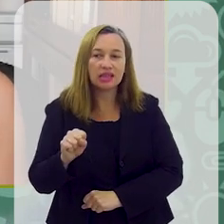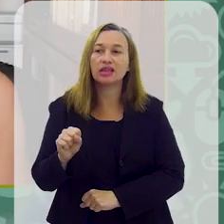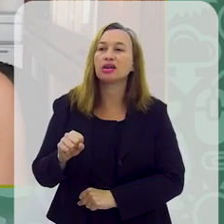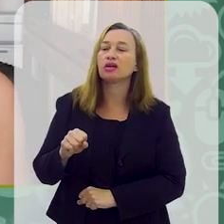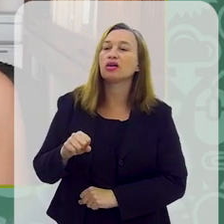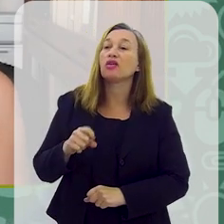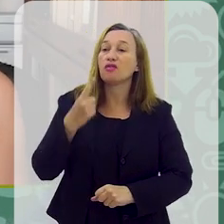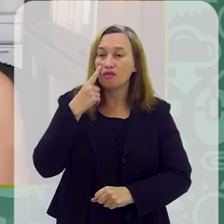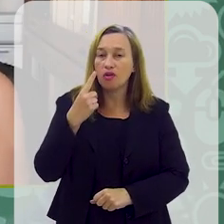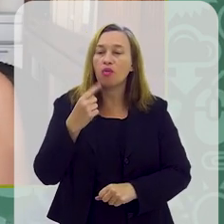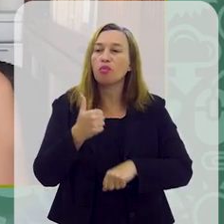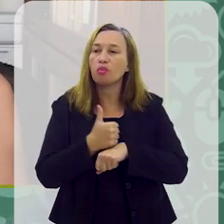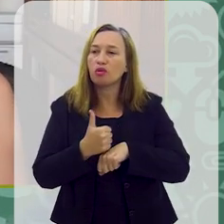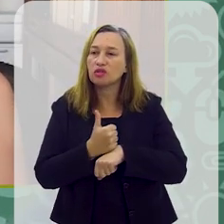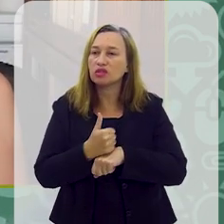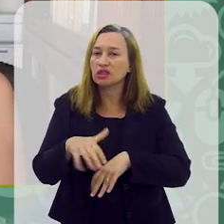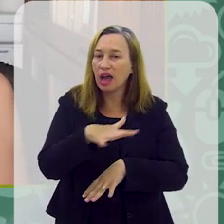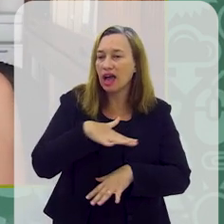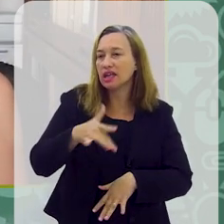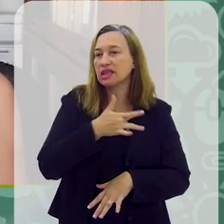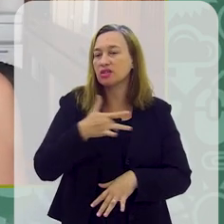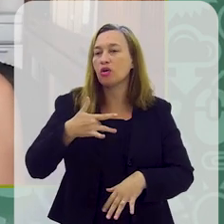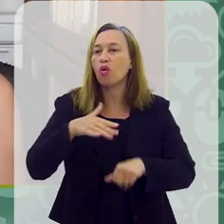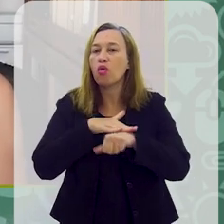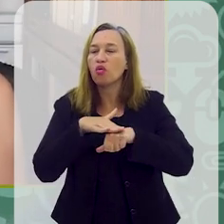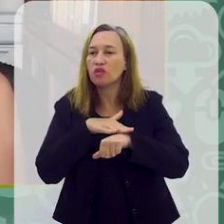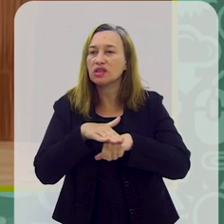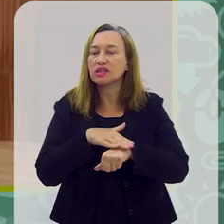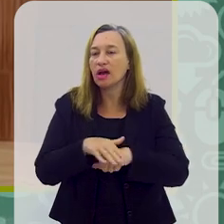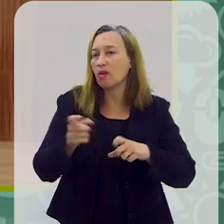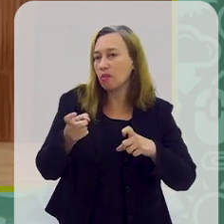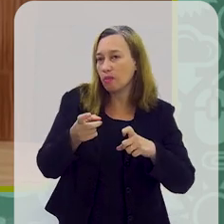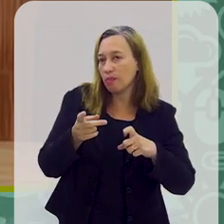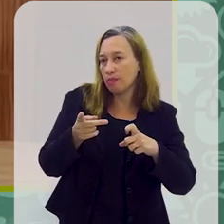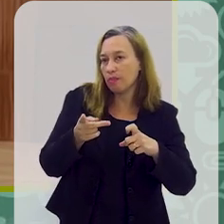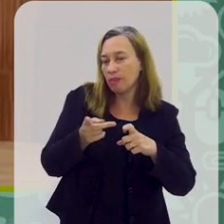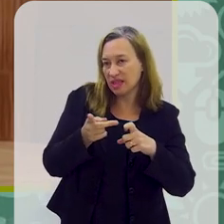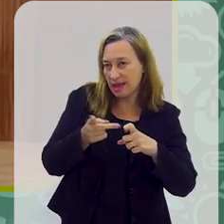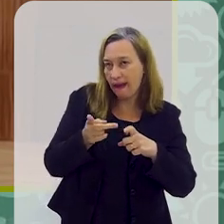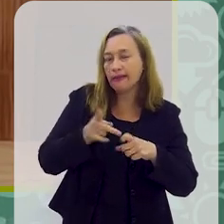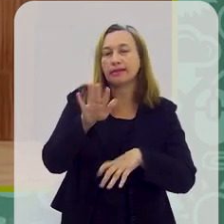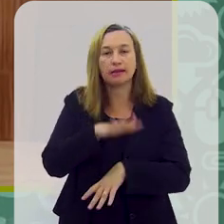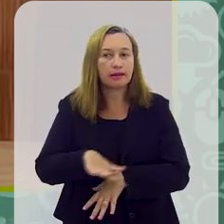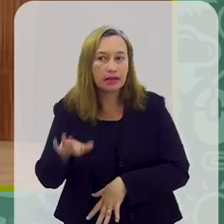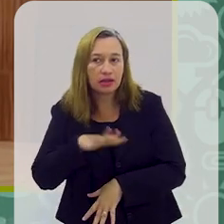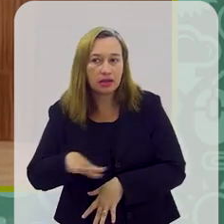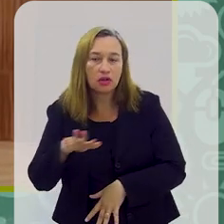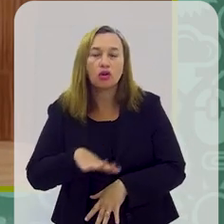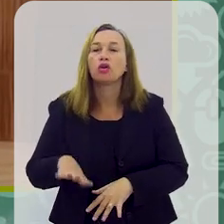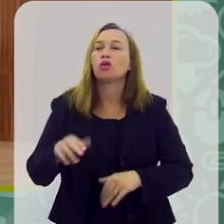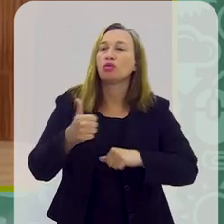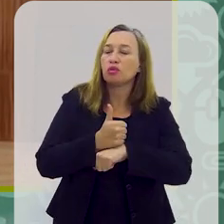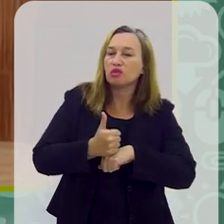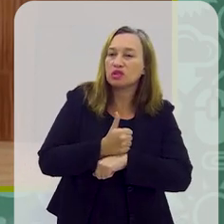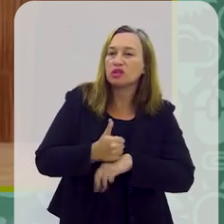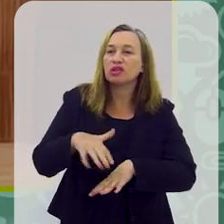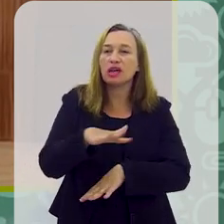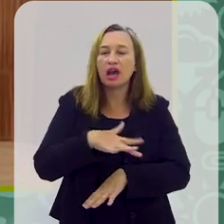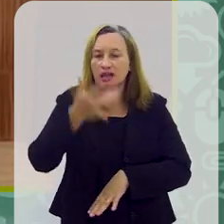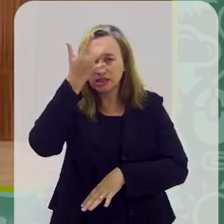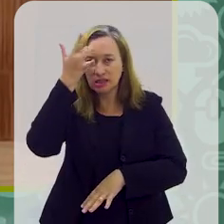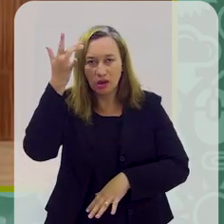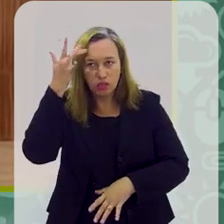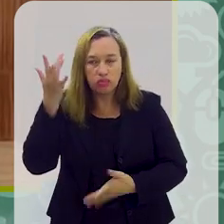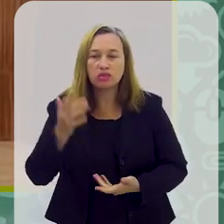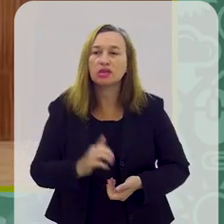dúvida nenhuma, na dúvida, buscar um profissional da área da saúde ou conversar primeiro com o pediatra da criança, o profissional da área